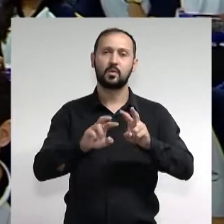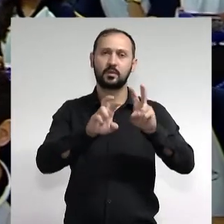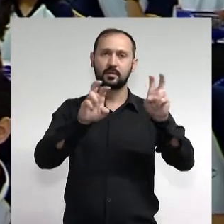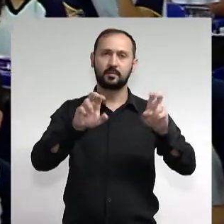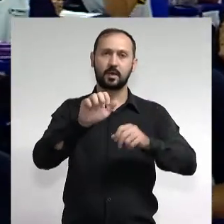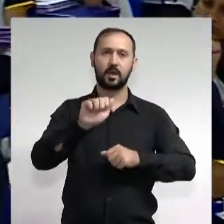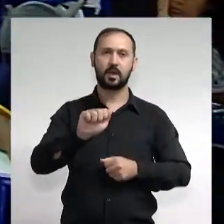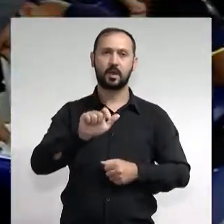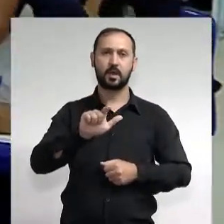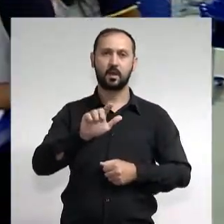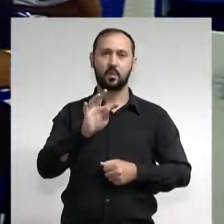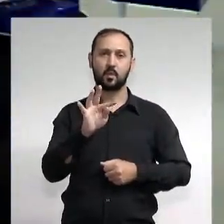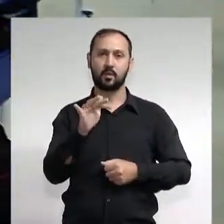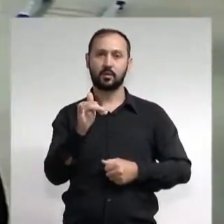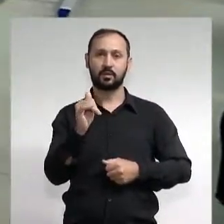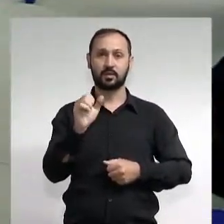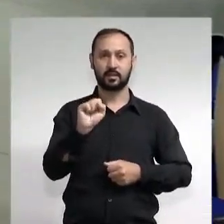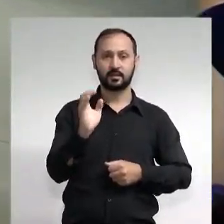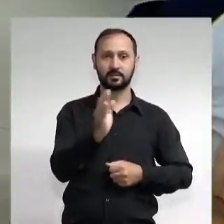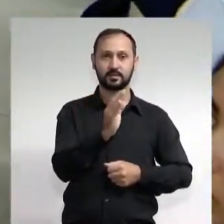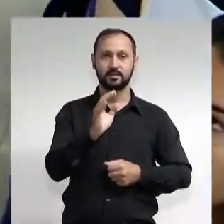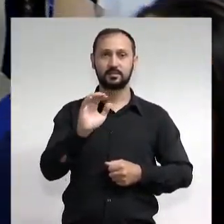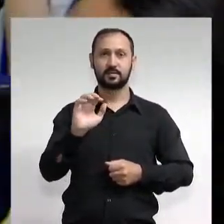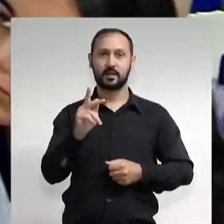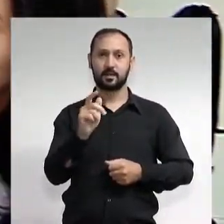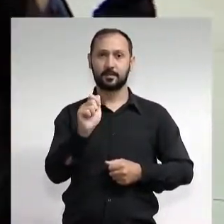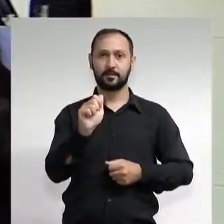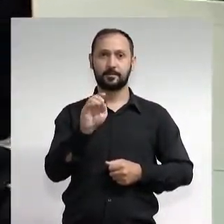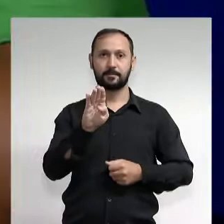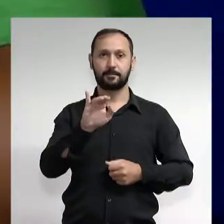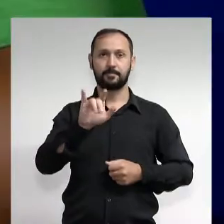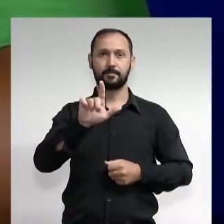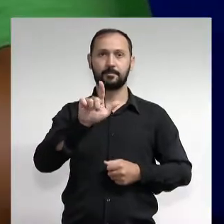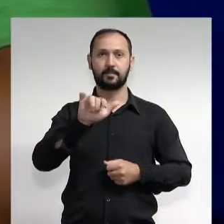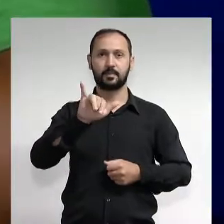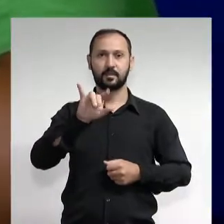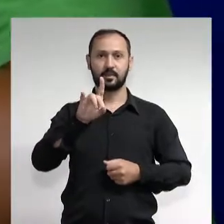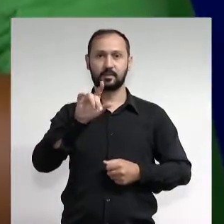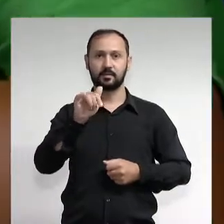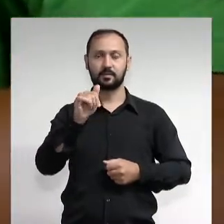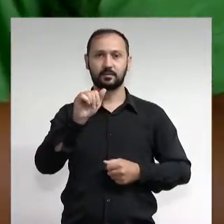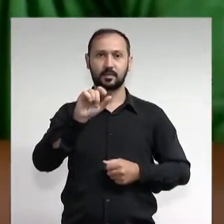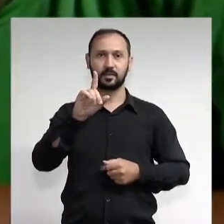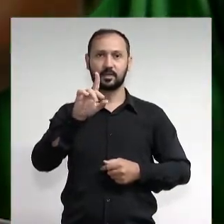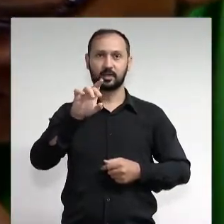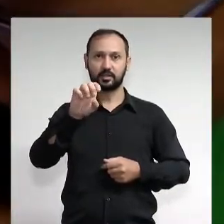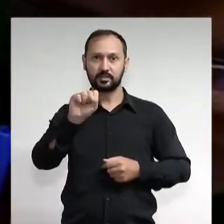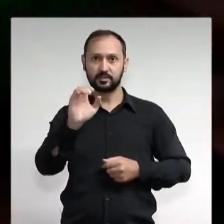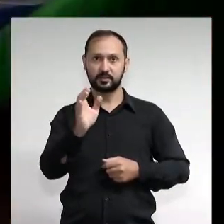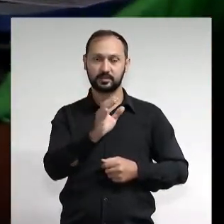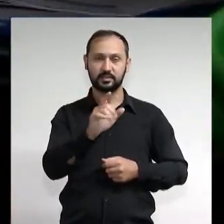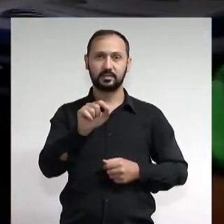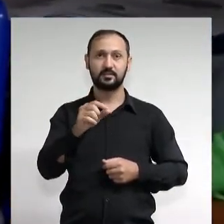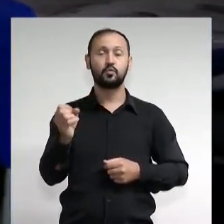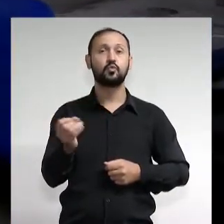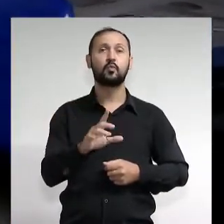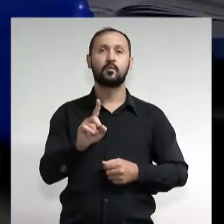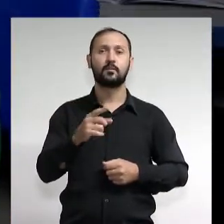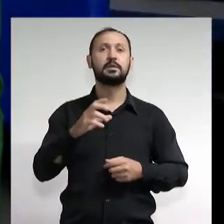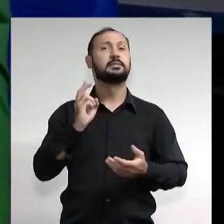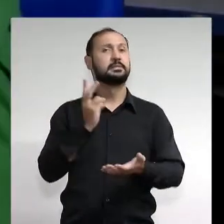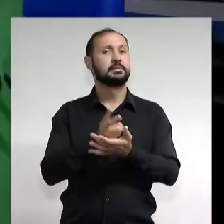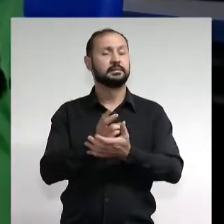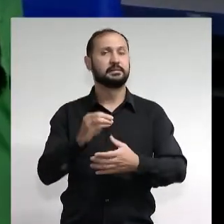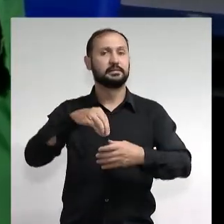Os termos altas habilidades e superdotação não são tão antigos, e apesar das crianças em sala de aula com essa